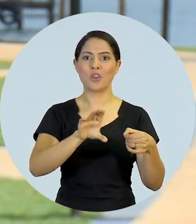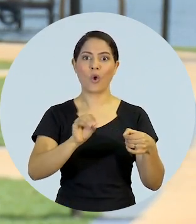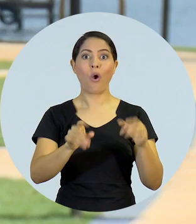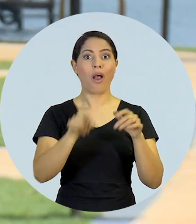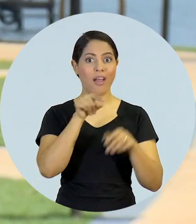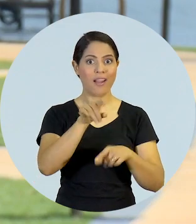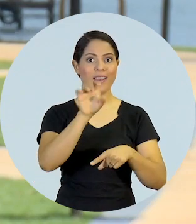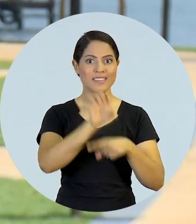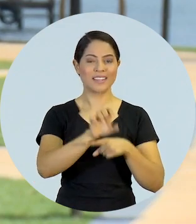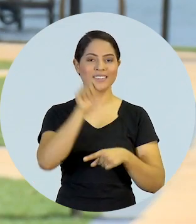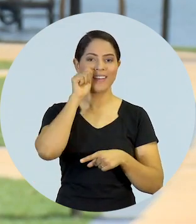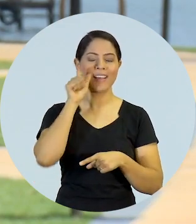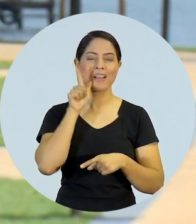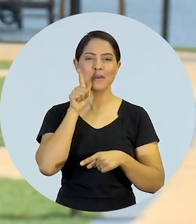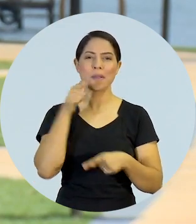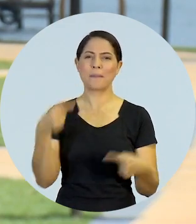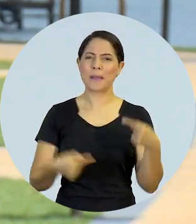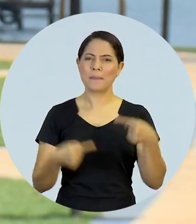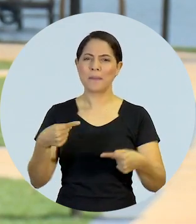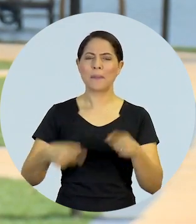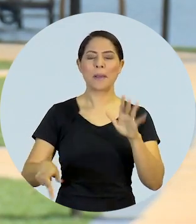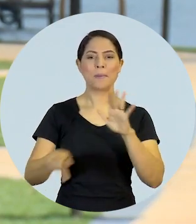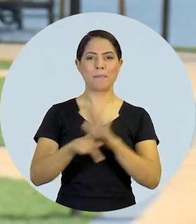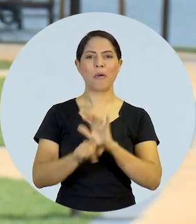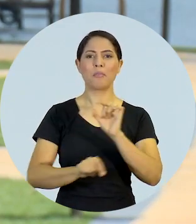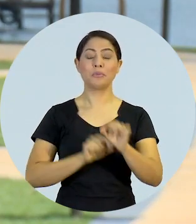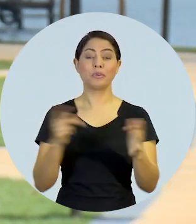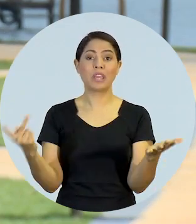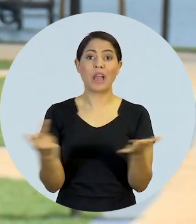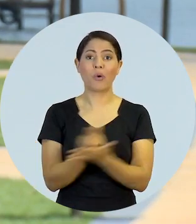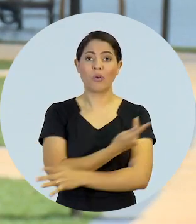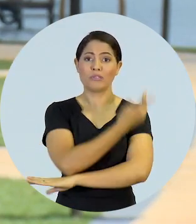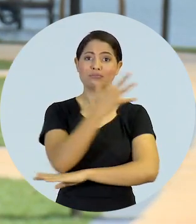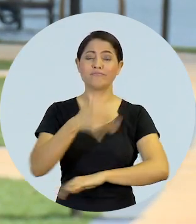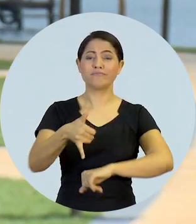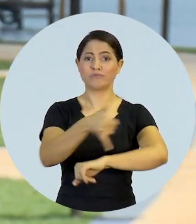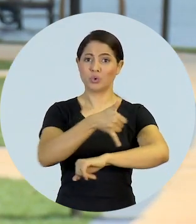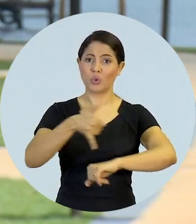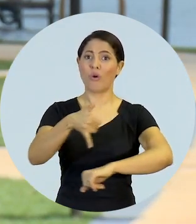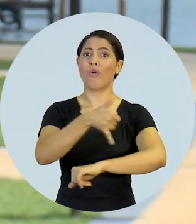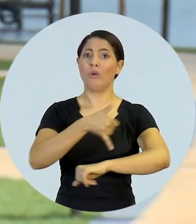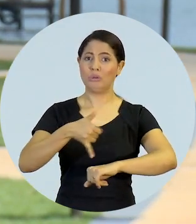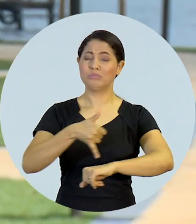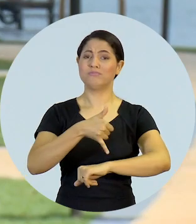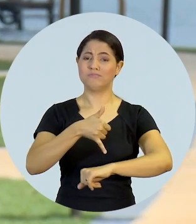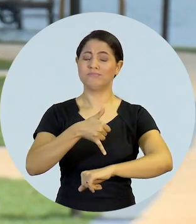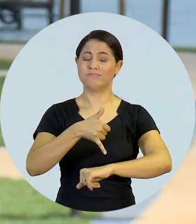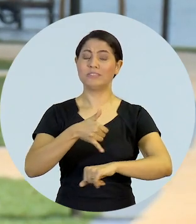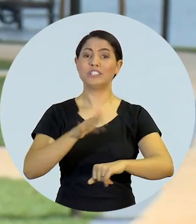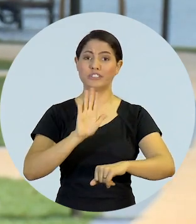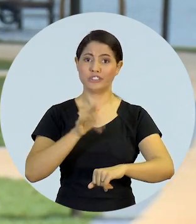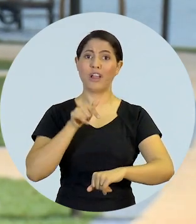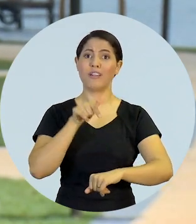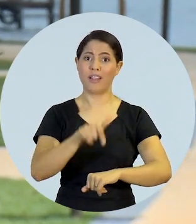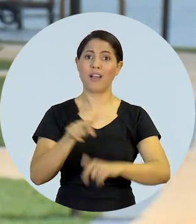com membros da advocacia, governo e sociedade civil os impactos ambientais das manchas de óleo que também apareceram em